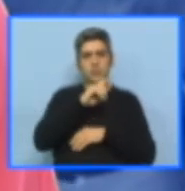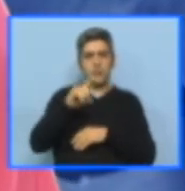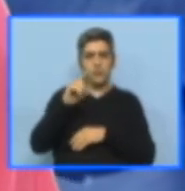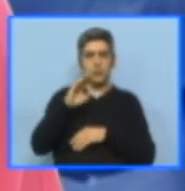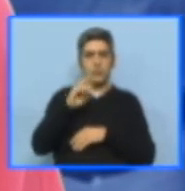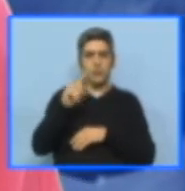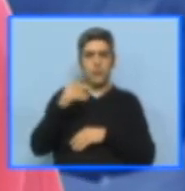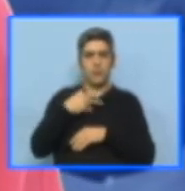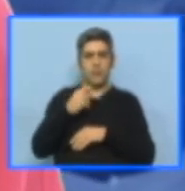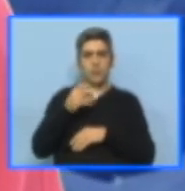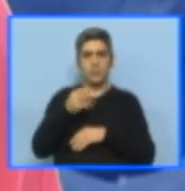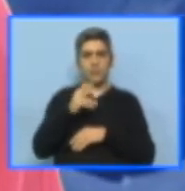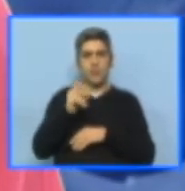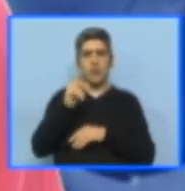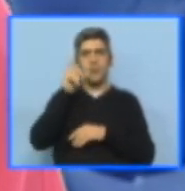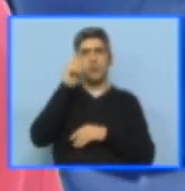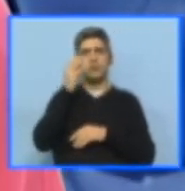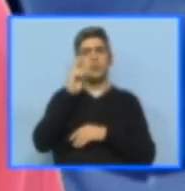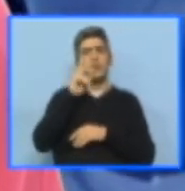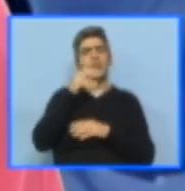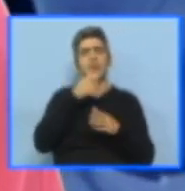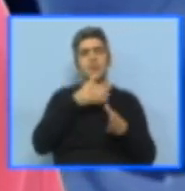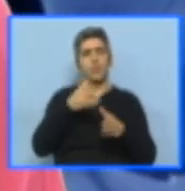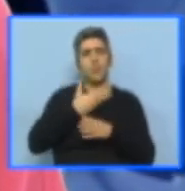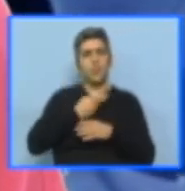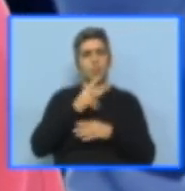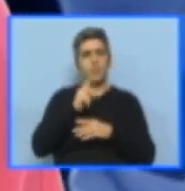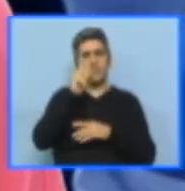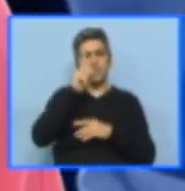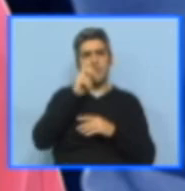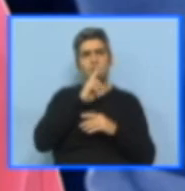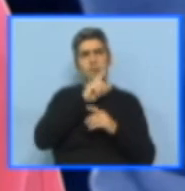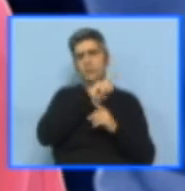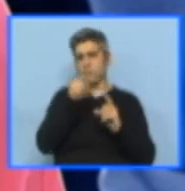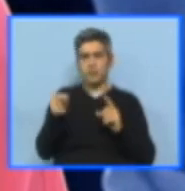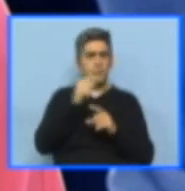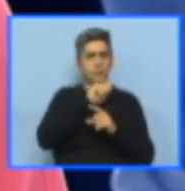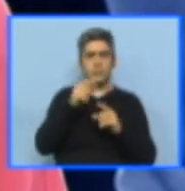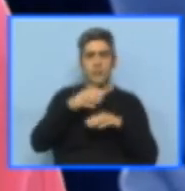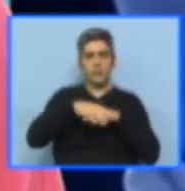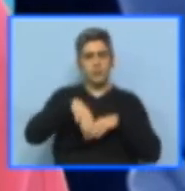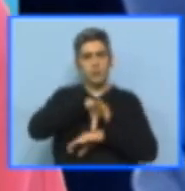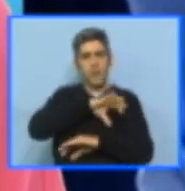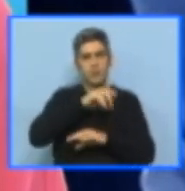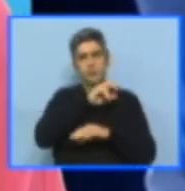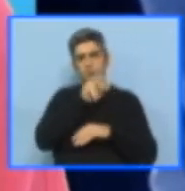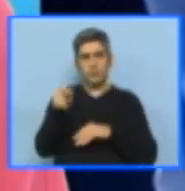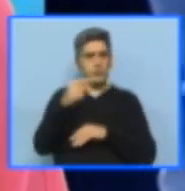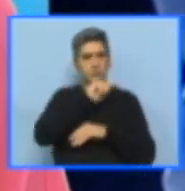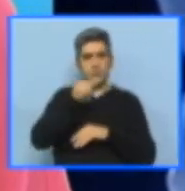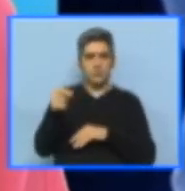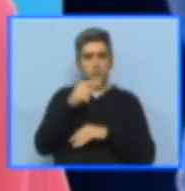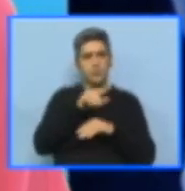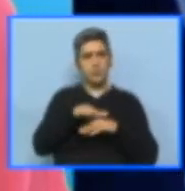no Douro, até Fátima, e faz isto há mais de 15 anos. Todos os anos ele vem descalço. As pessoas no caminho já o conhecem como